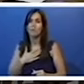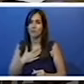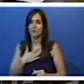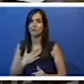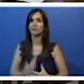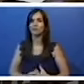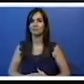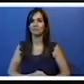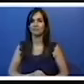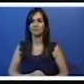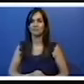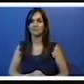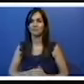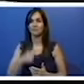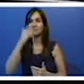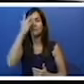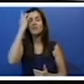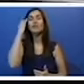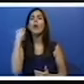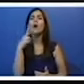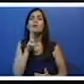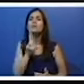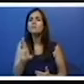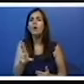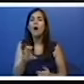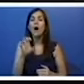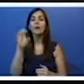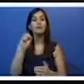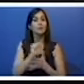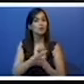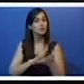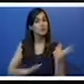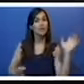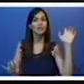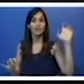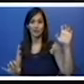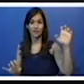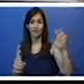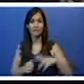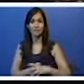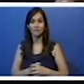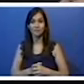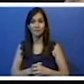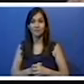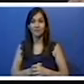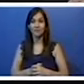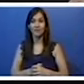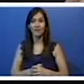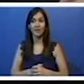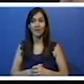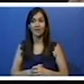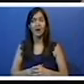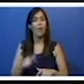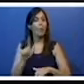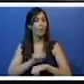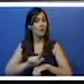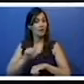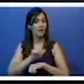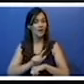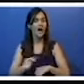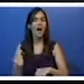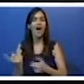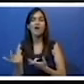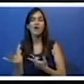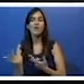certo então a resposta da e né Depois dessas comparações a barra lilás é